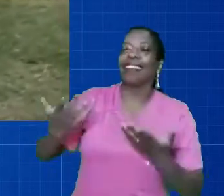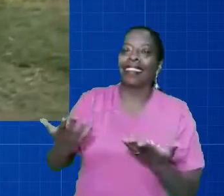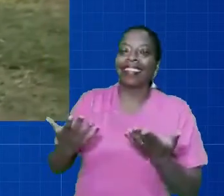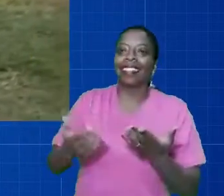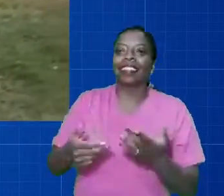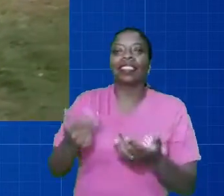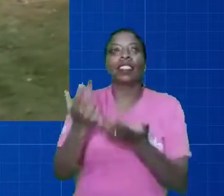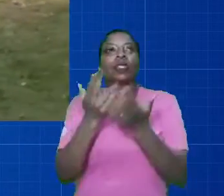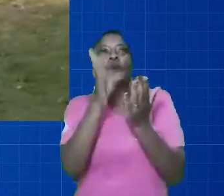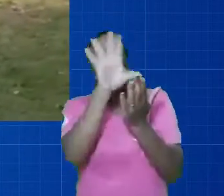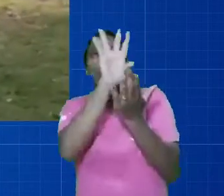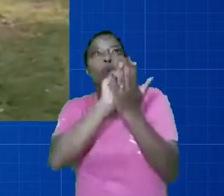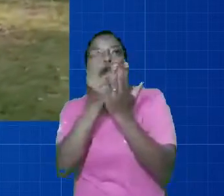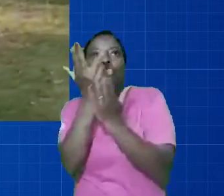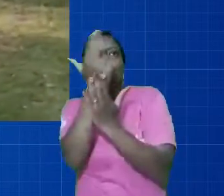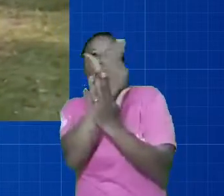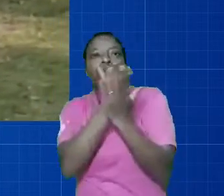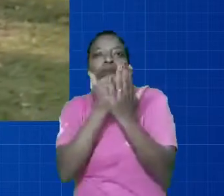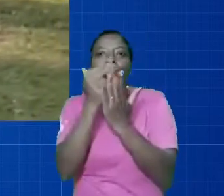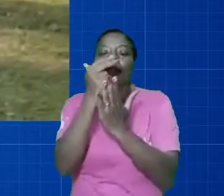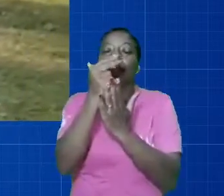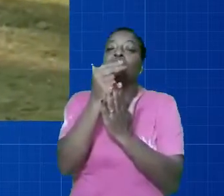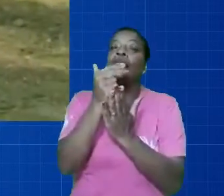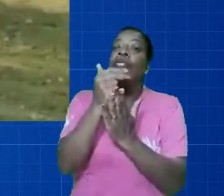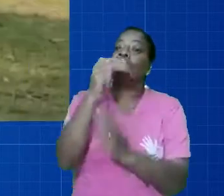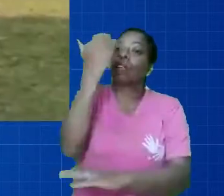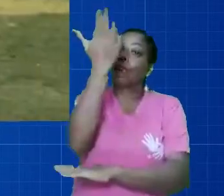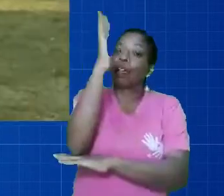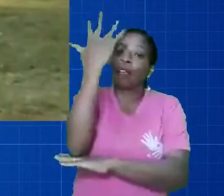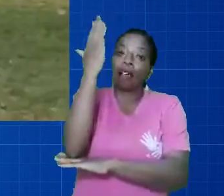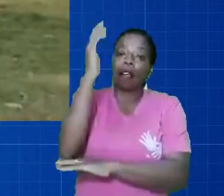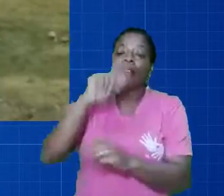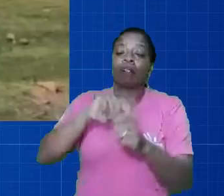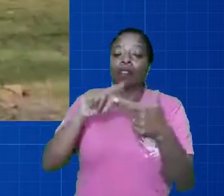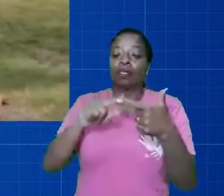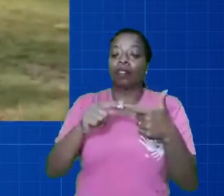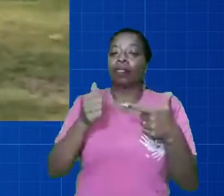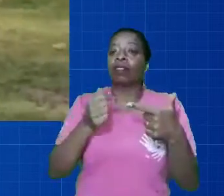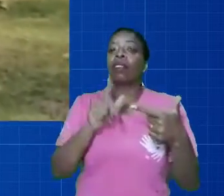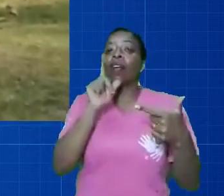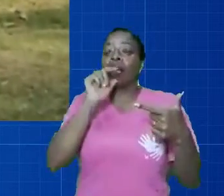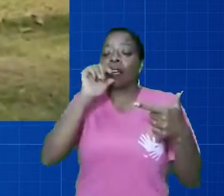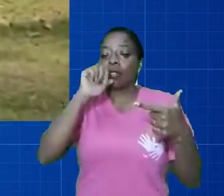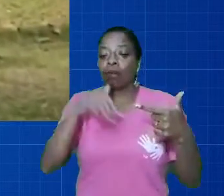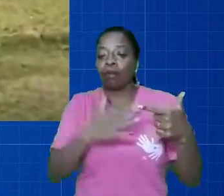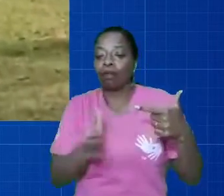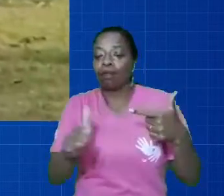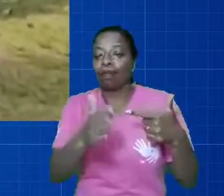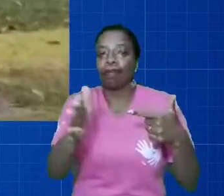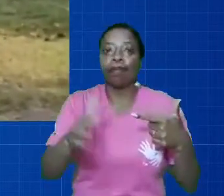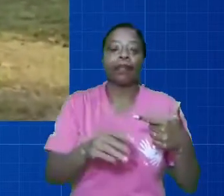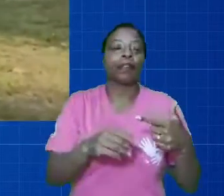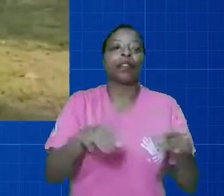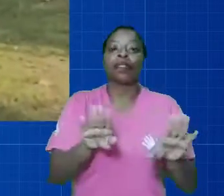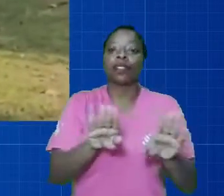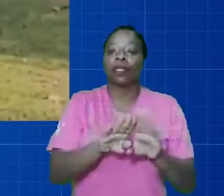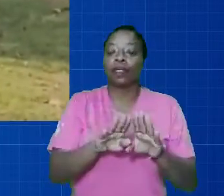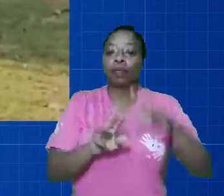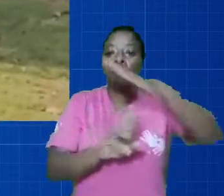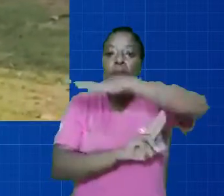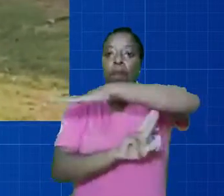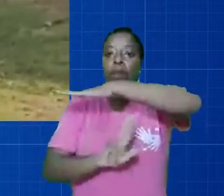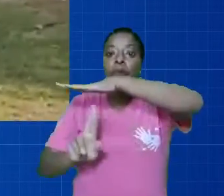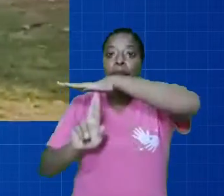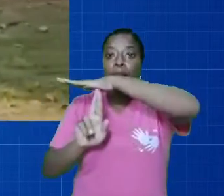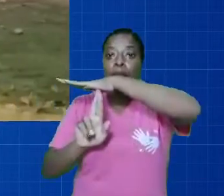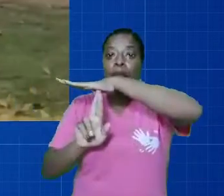eram desenhados os lagos, o lago, né, aqui, que aparece aqui. Essa ponte, que é uma ponte histórica, ela foi